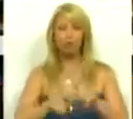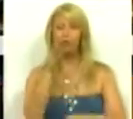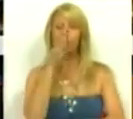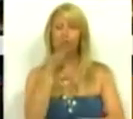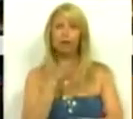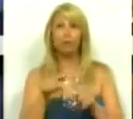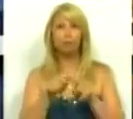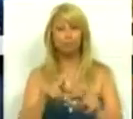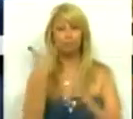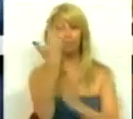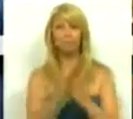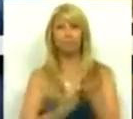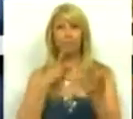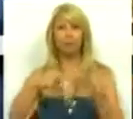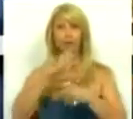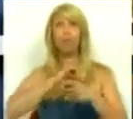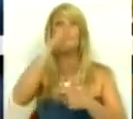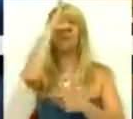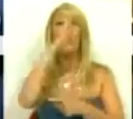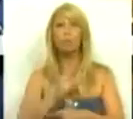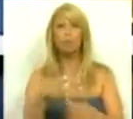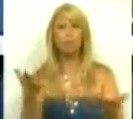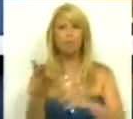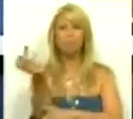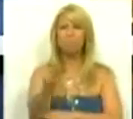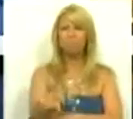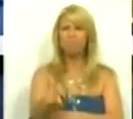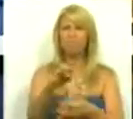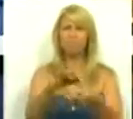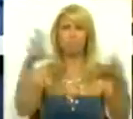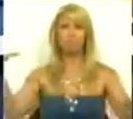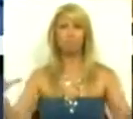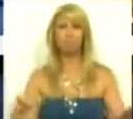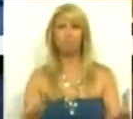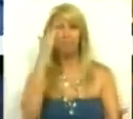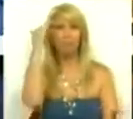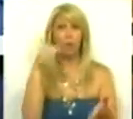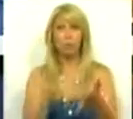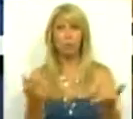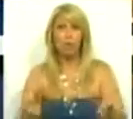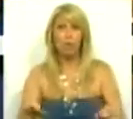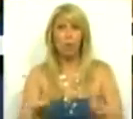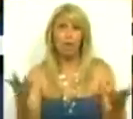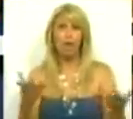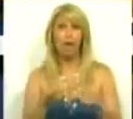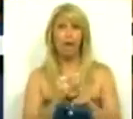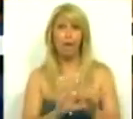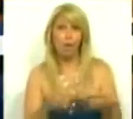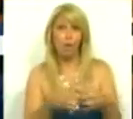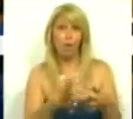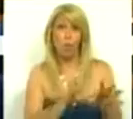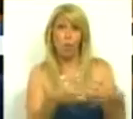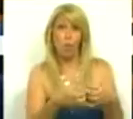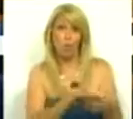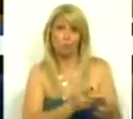já tivemos ocasião de dizer, inoportuna, inconsequente e é também sectária. É